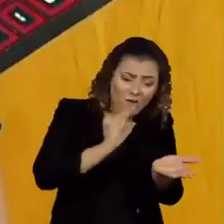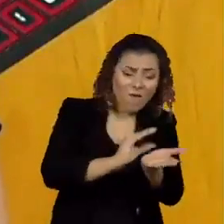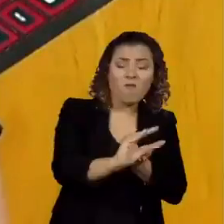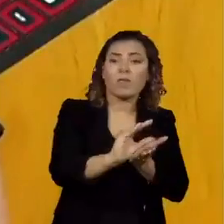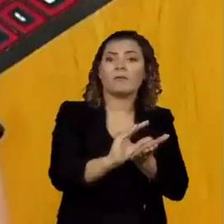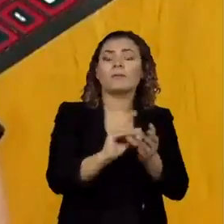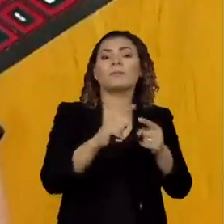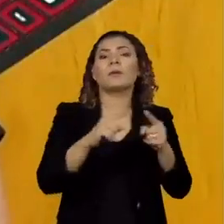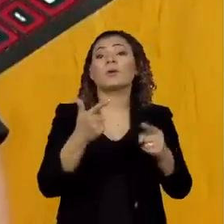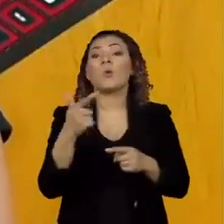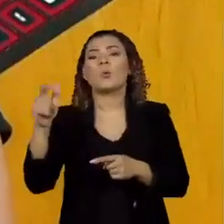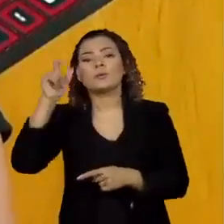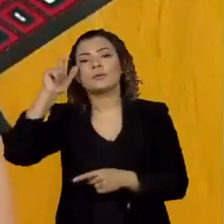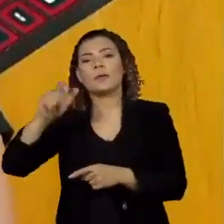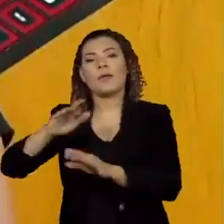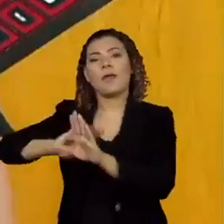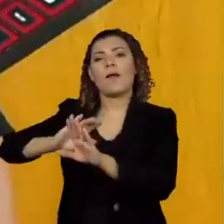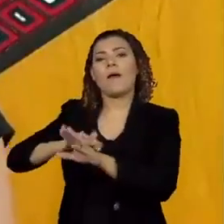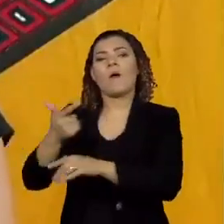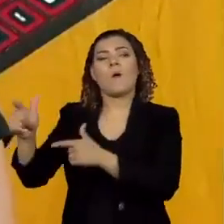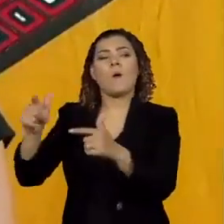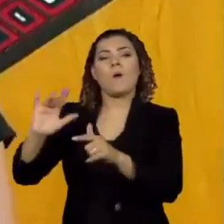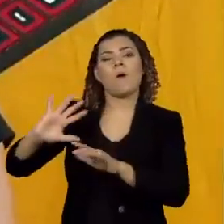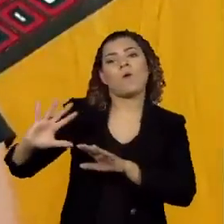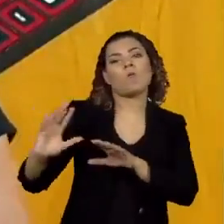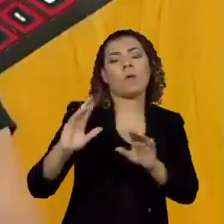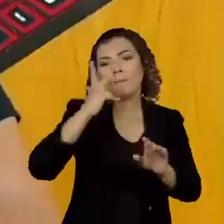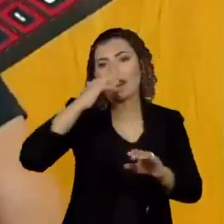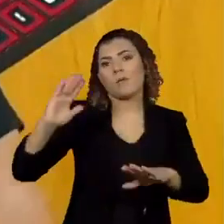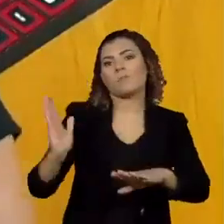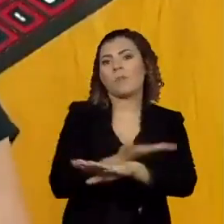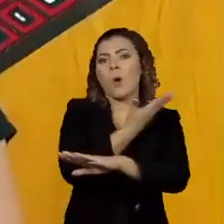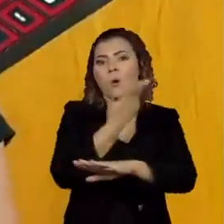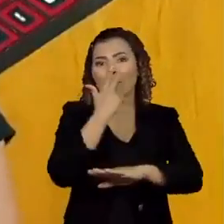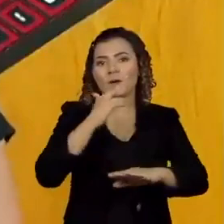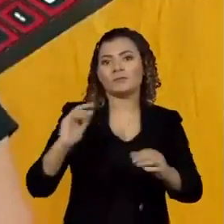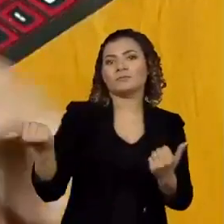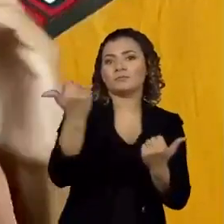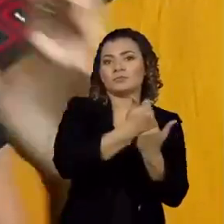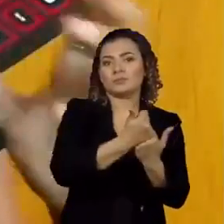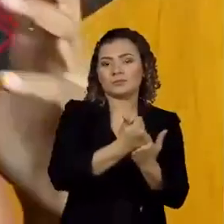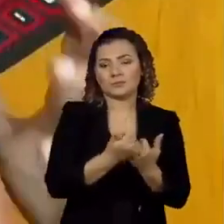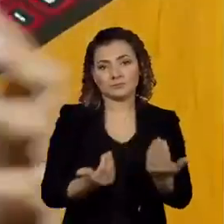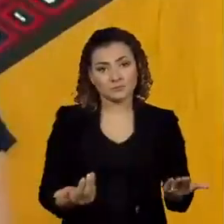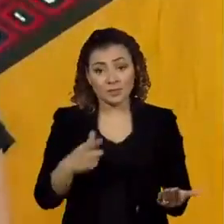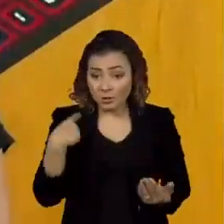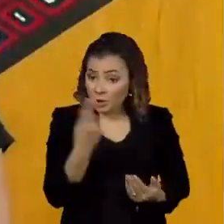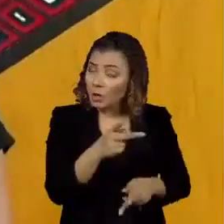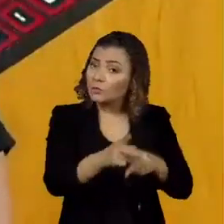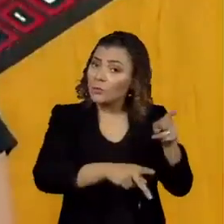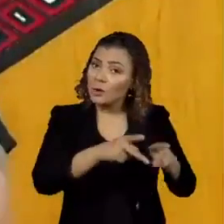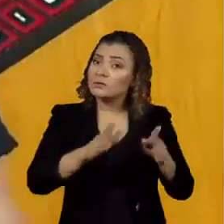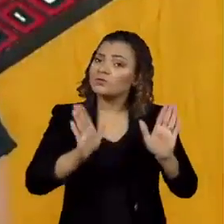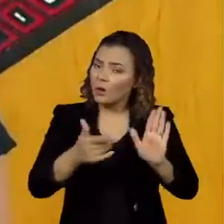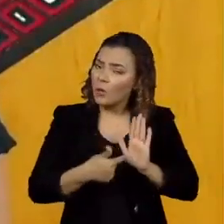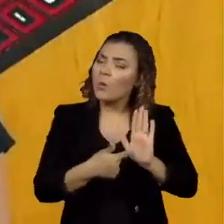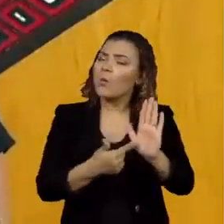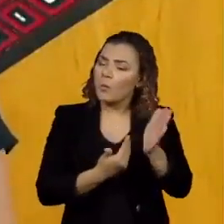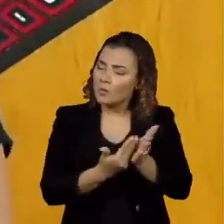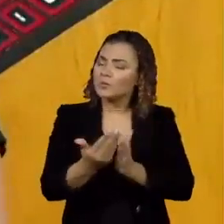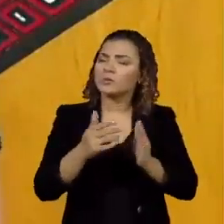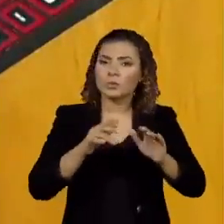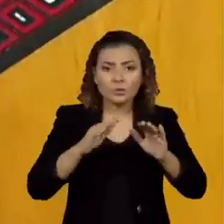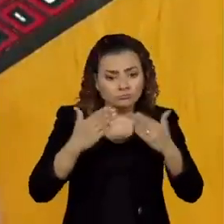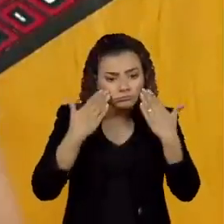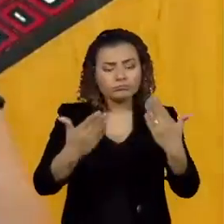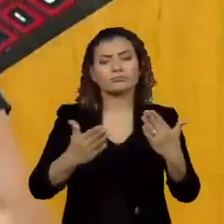aprisionado por outros interesses. É preciso que a gente recoloque o nosso papel, inclusive. Eu acho que a população já está fazendo isso. Nós estamos fazendo